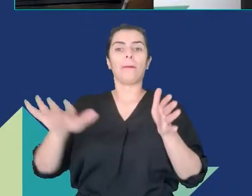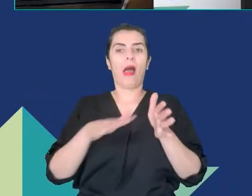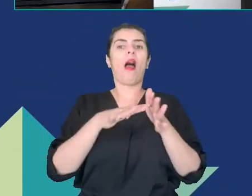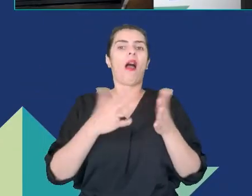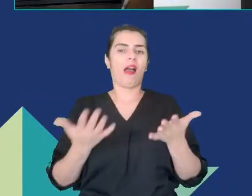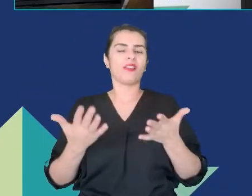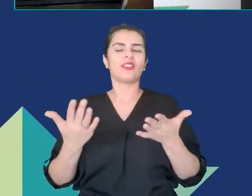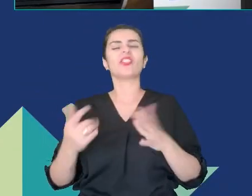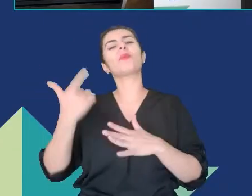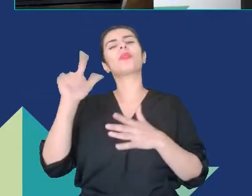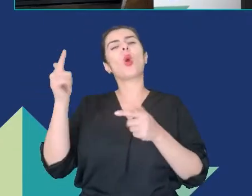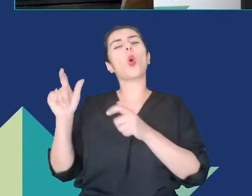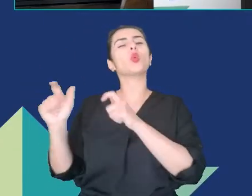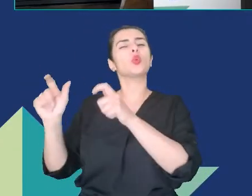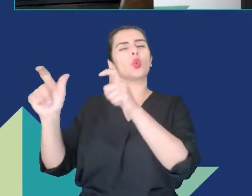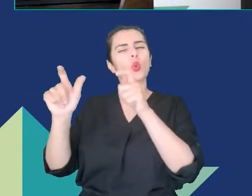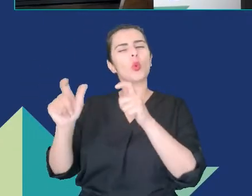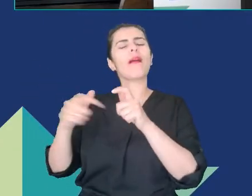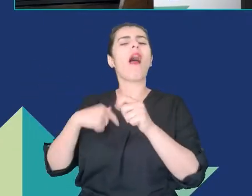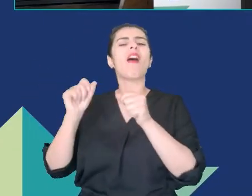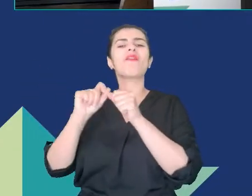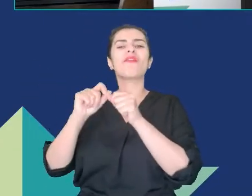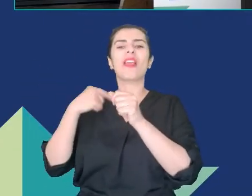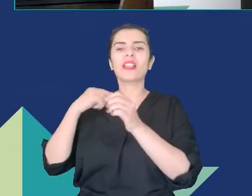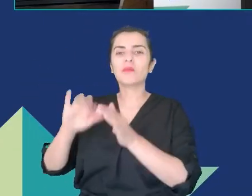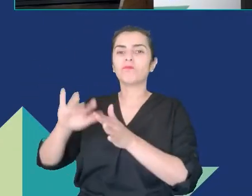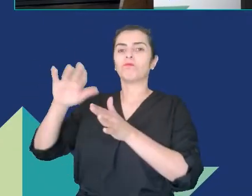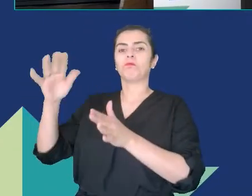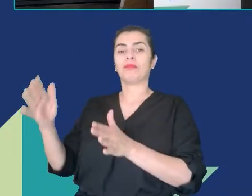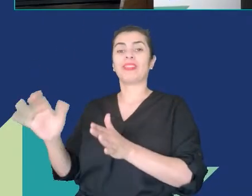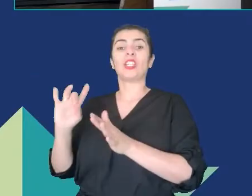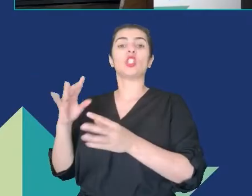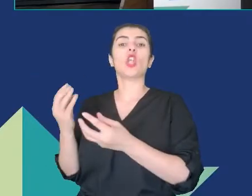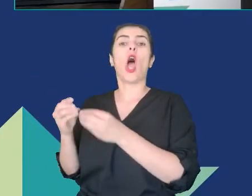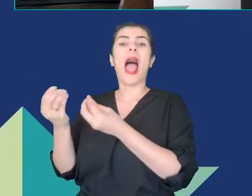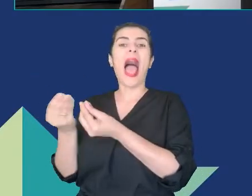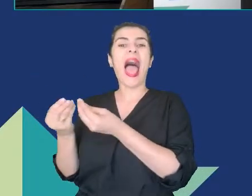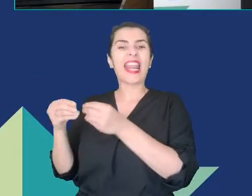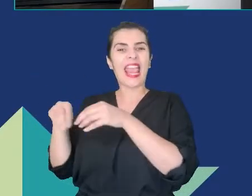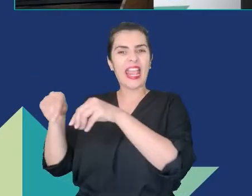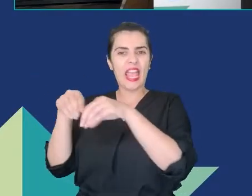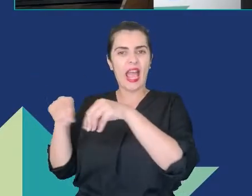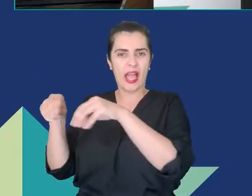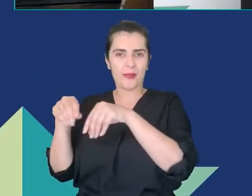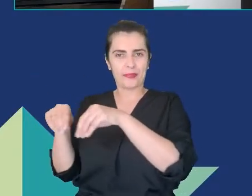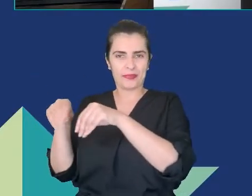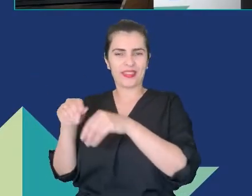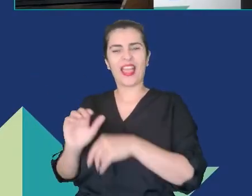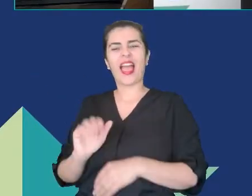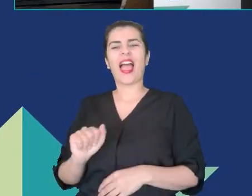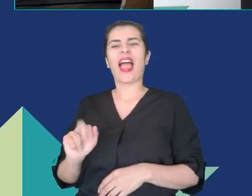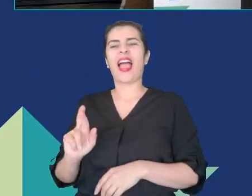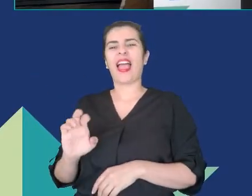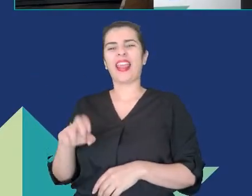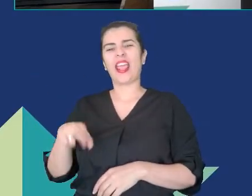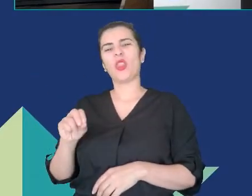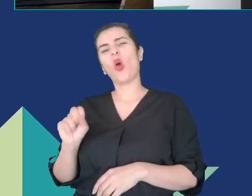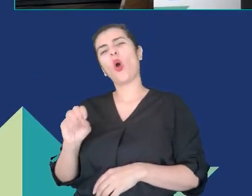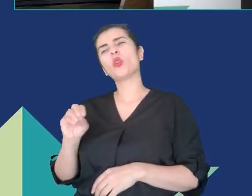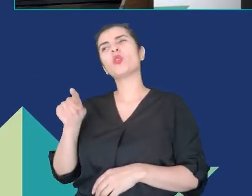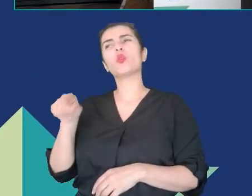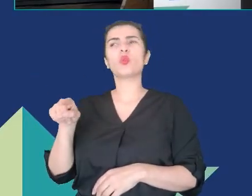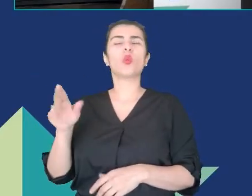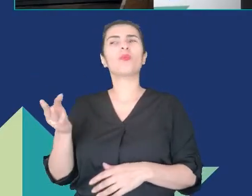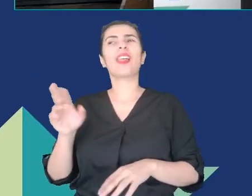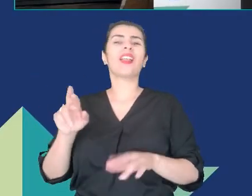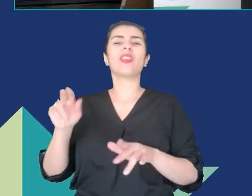gente escolheu por empilhar o rejeito arenoso, que é um rejeito, não posso dizer, né, mais fácil, mas é um rejeito que ele